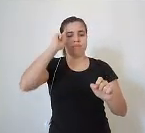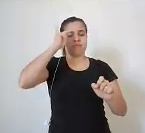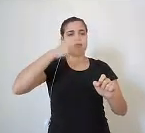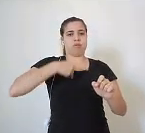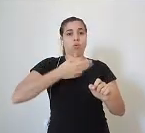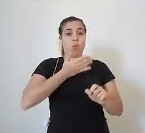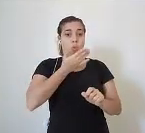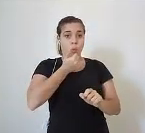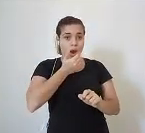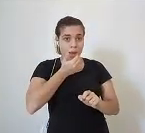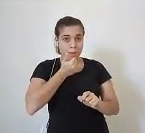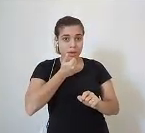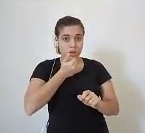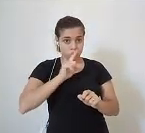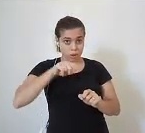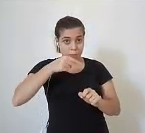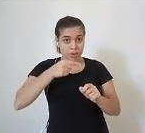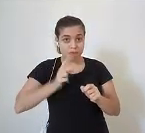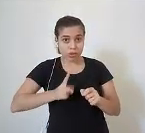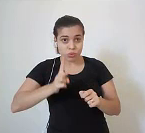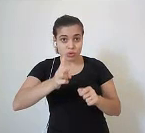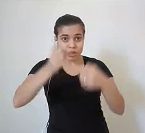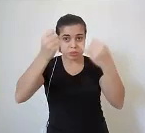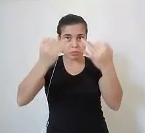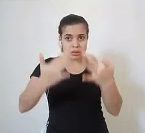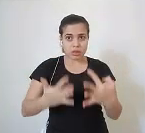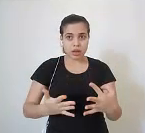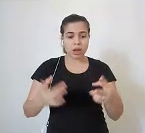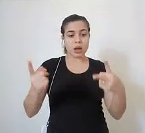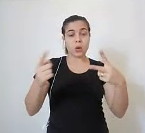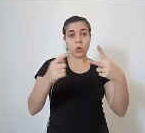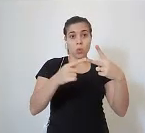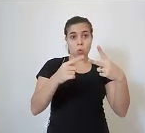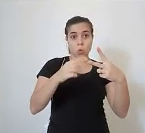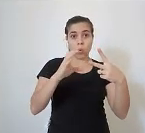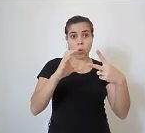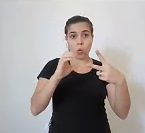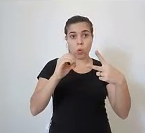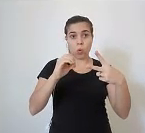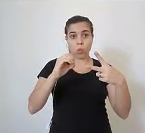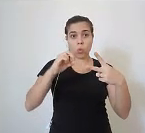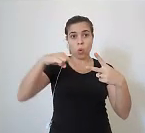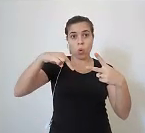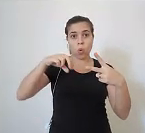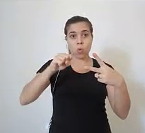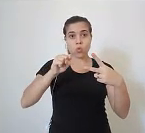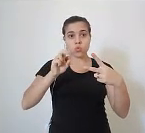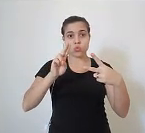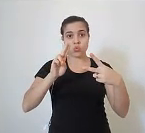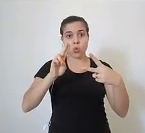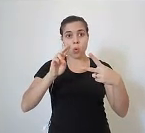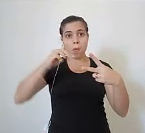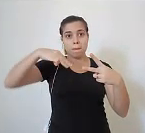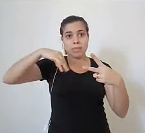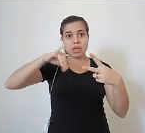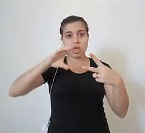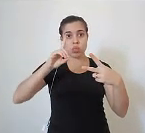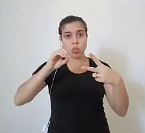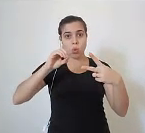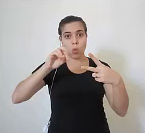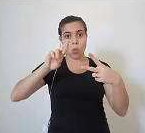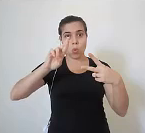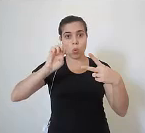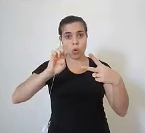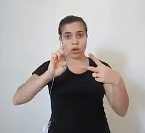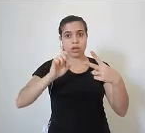que produzem o seu próprio alimento, né? A gente vai falar um pouquinho melhor no próximo slide. Os consumidores